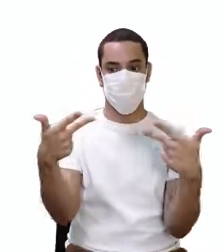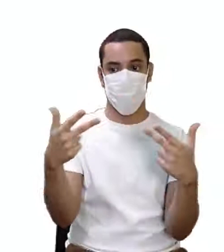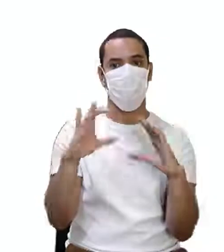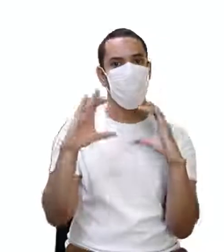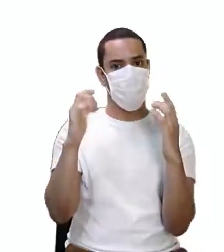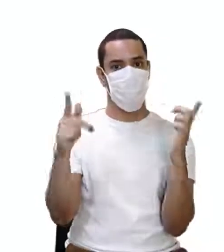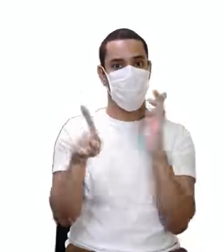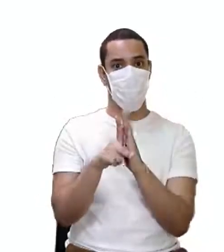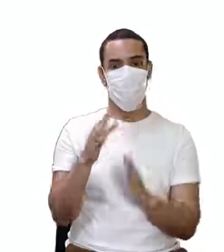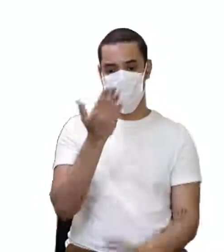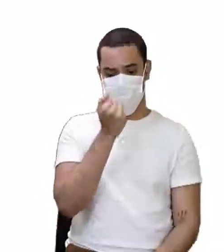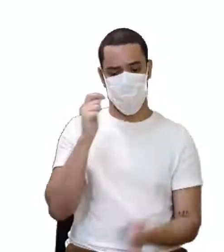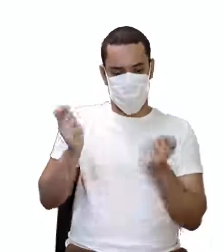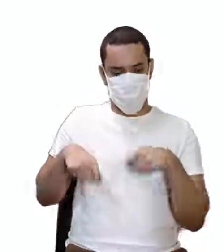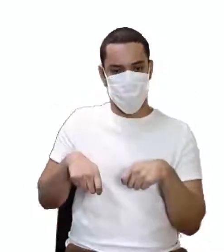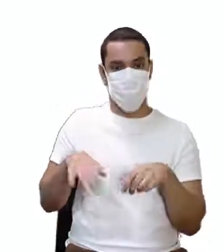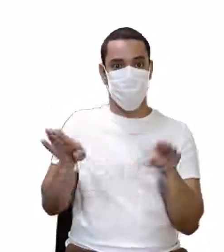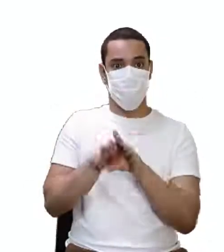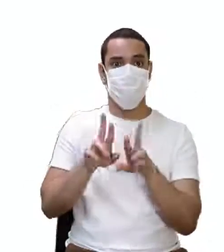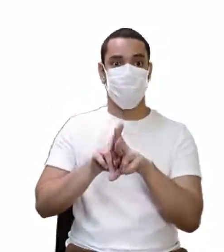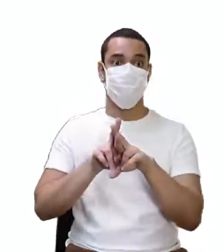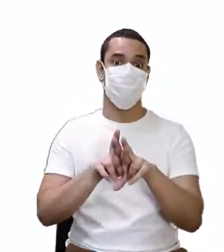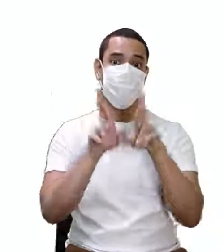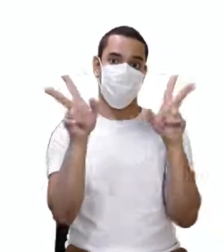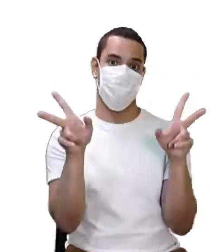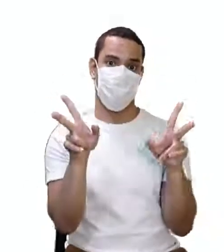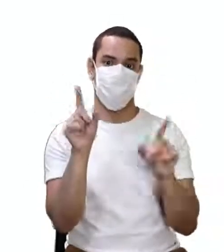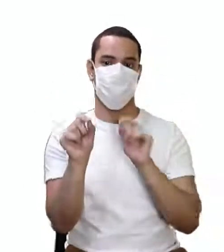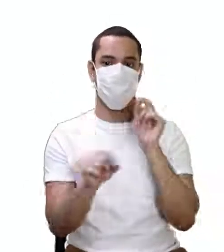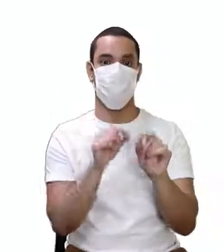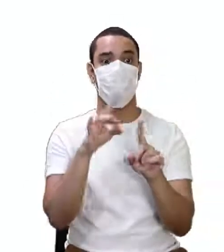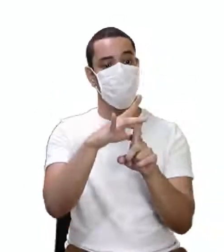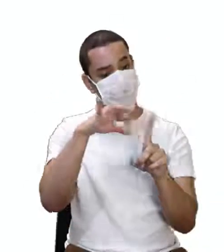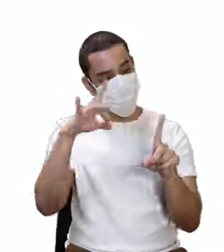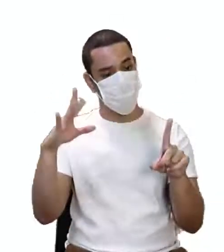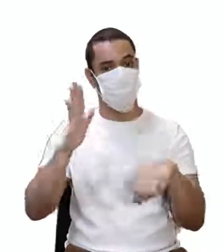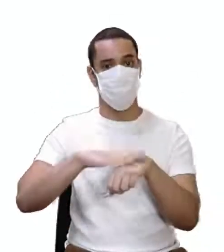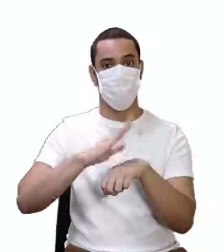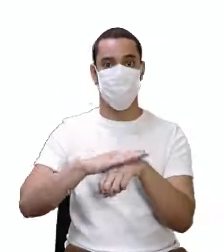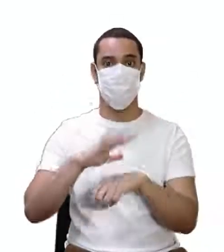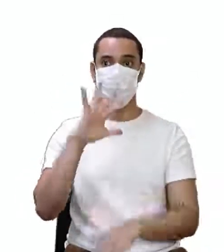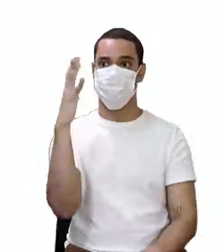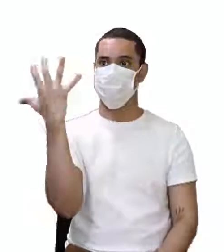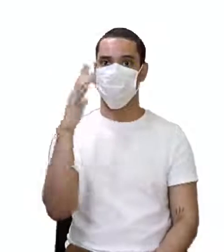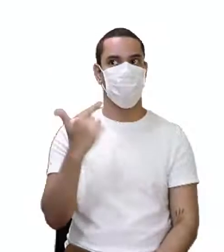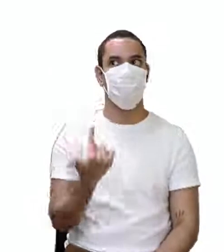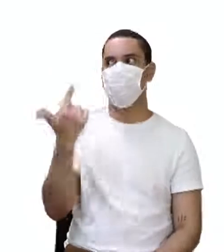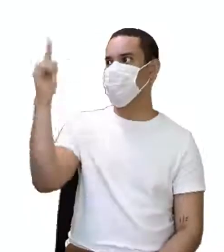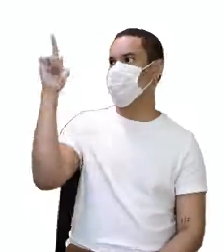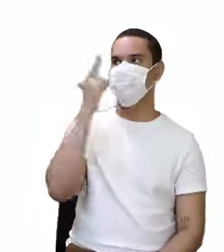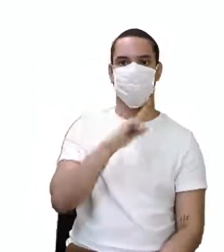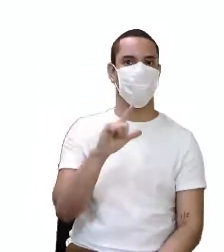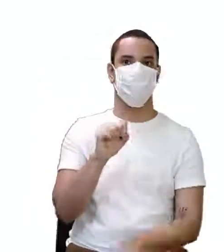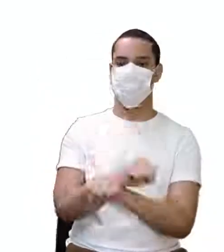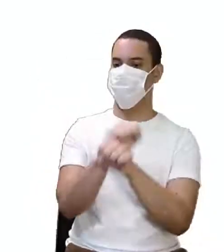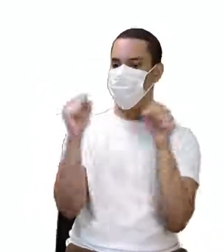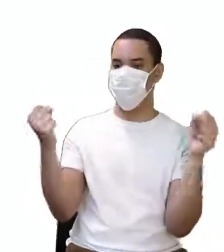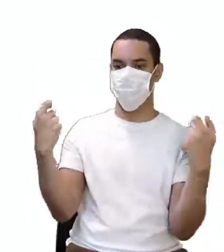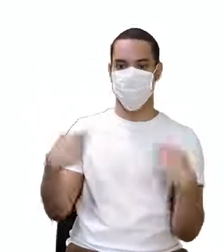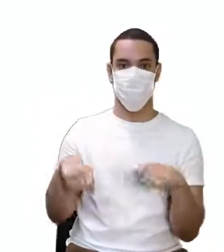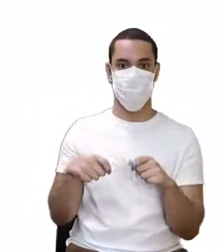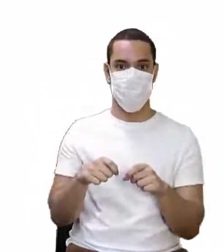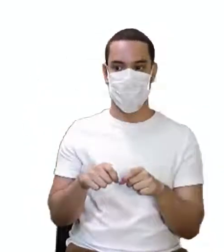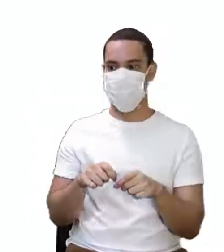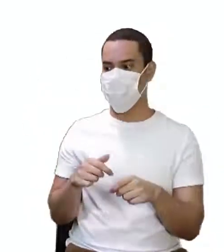na dieta deles. Então, isso aí também é uma diferença, né? Um isolamento temporal, porque outros não vão conseguir, vão precisar se